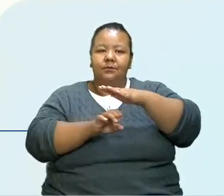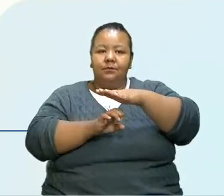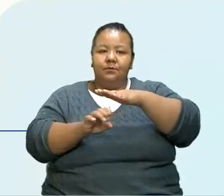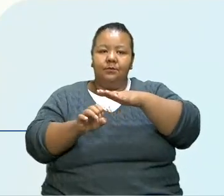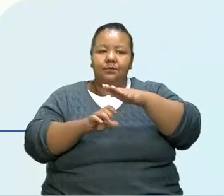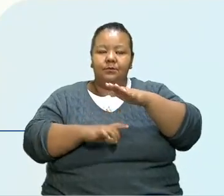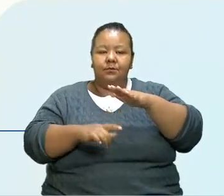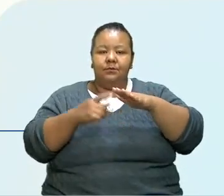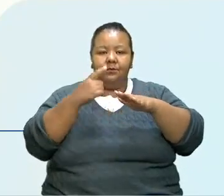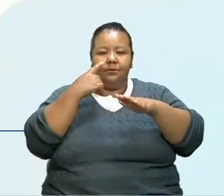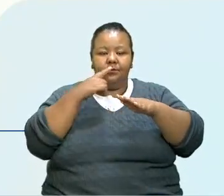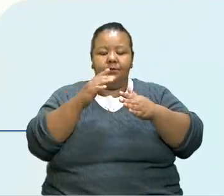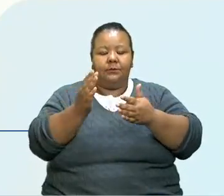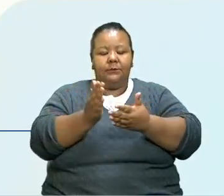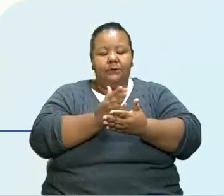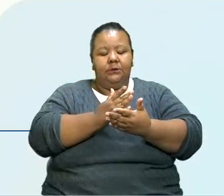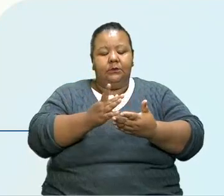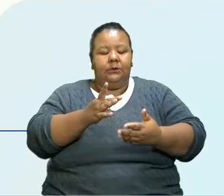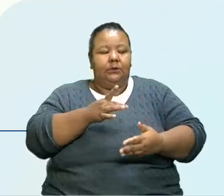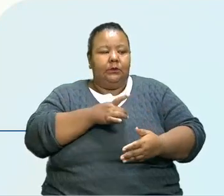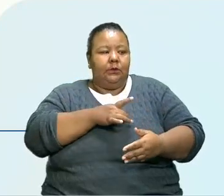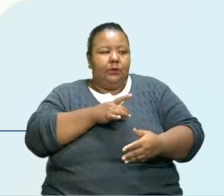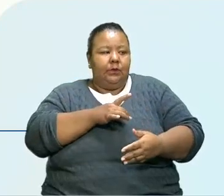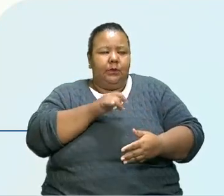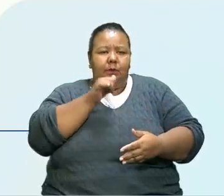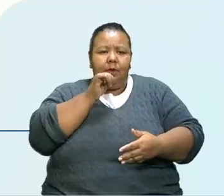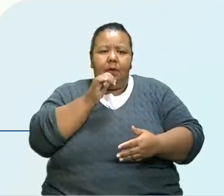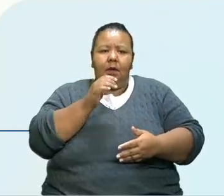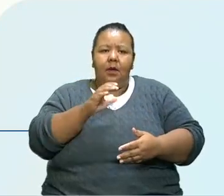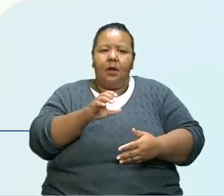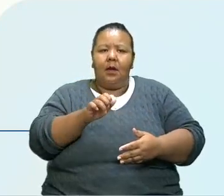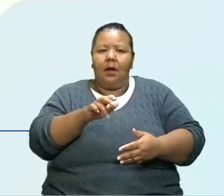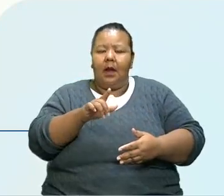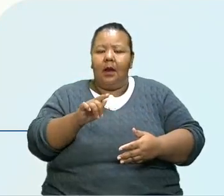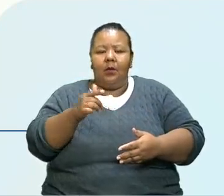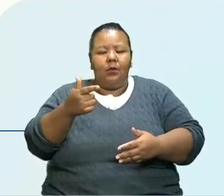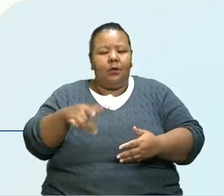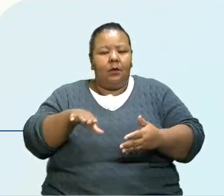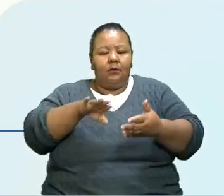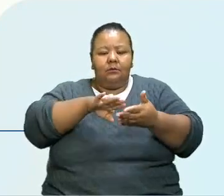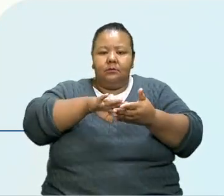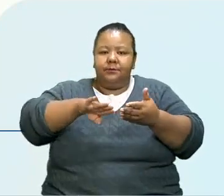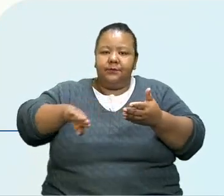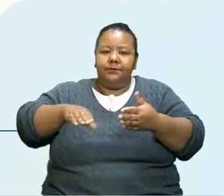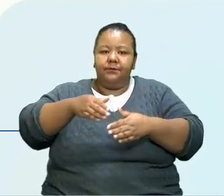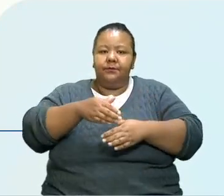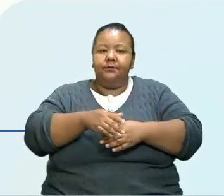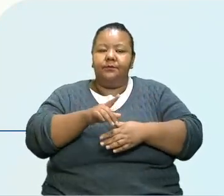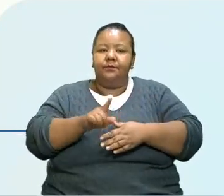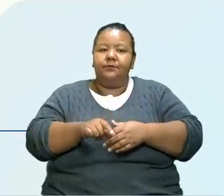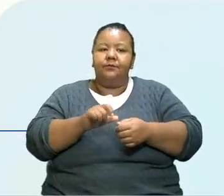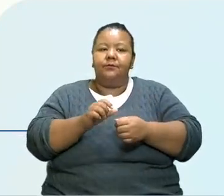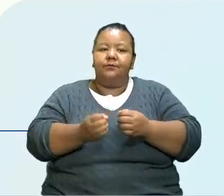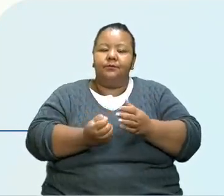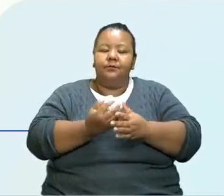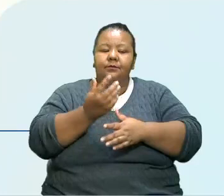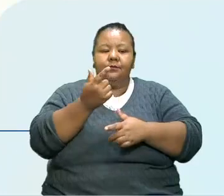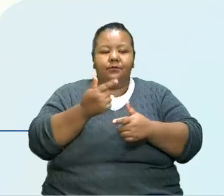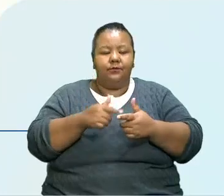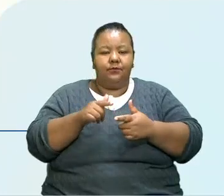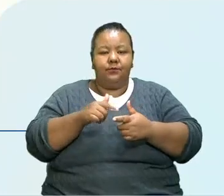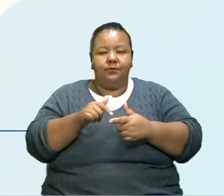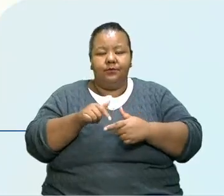certo receio e relutam em eliminar alguns tipos de cargos, departamentos específicos. E isso acaba gerando